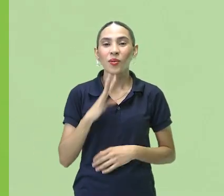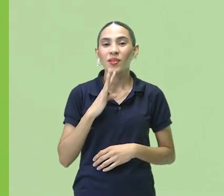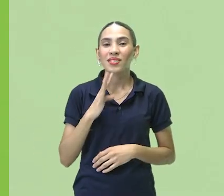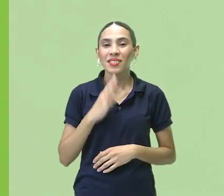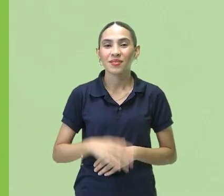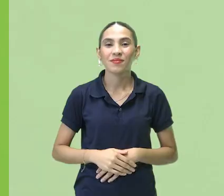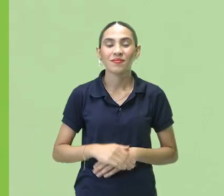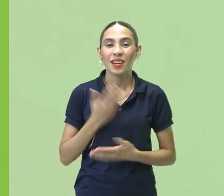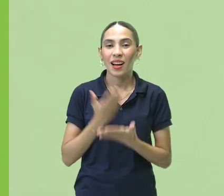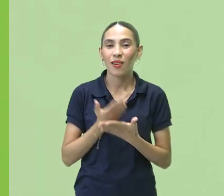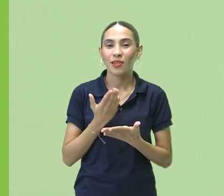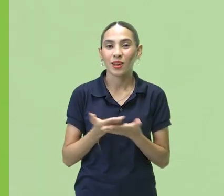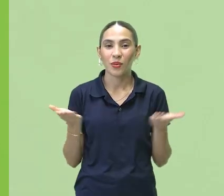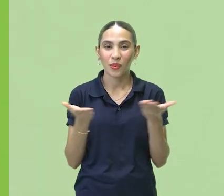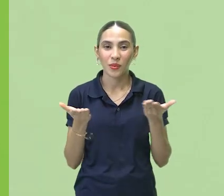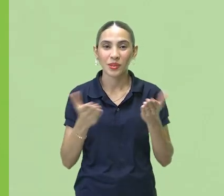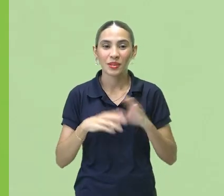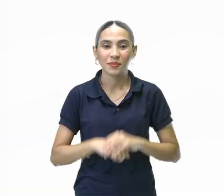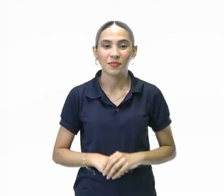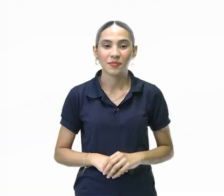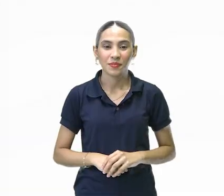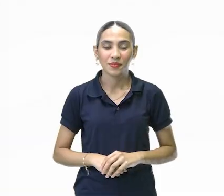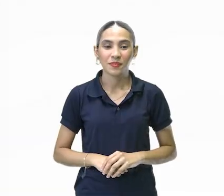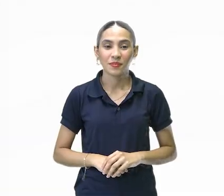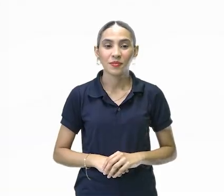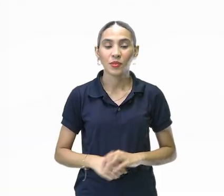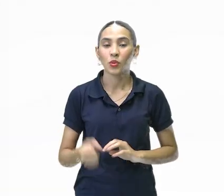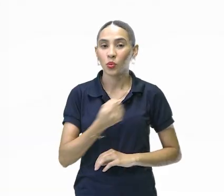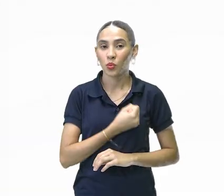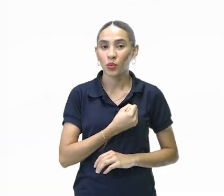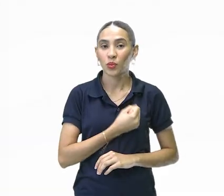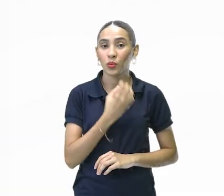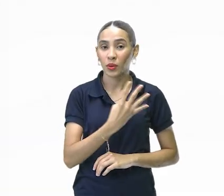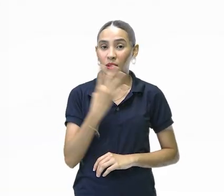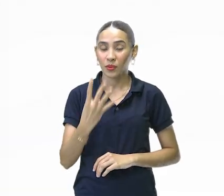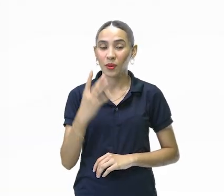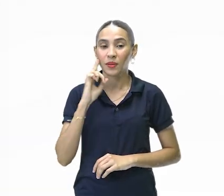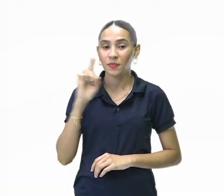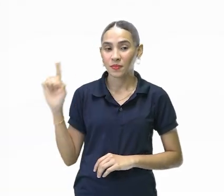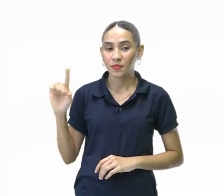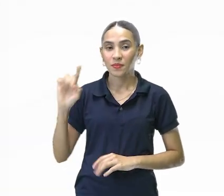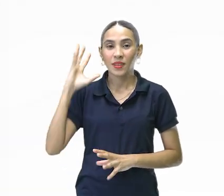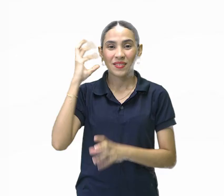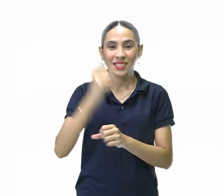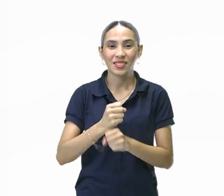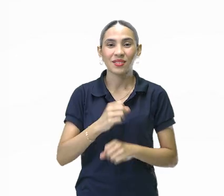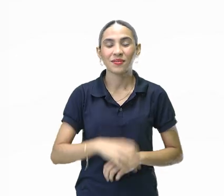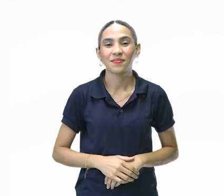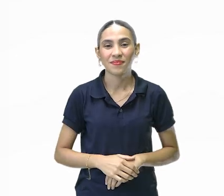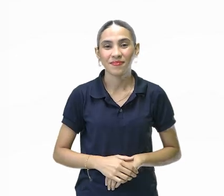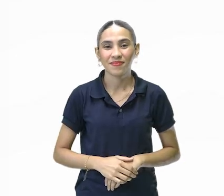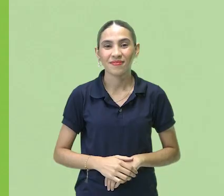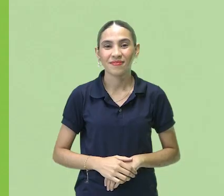vamos conhecer a nossa aula de hoje. Aula de número 44,